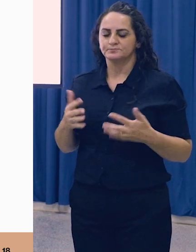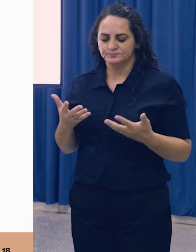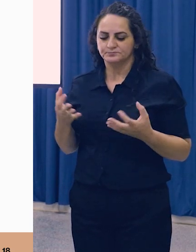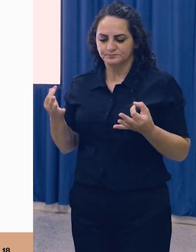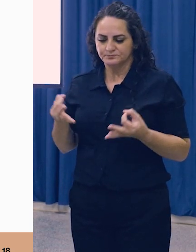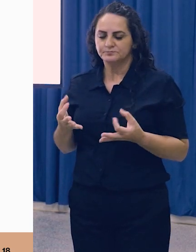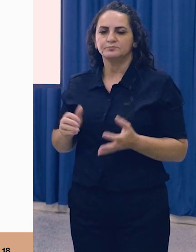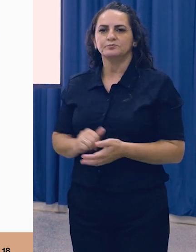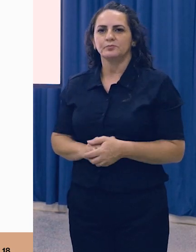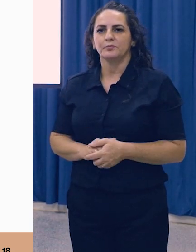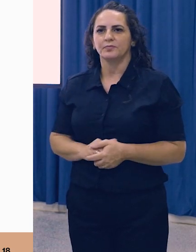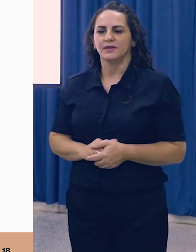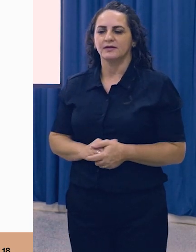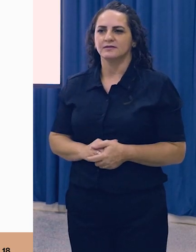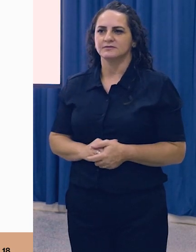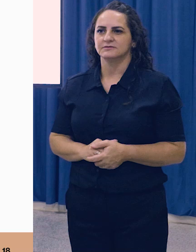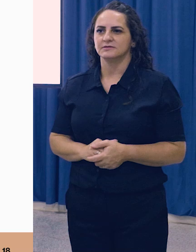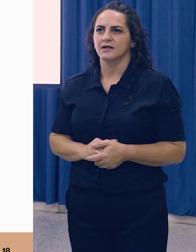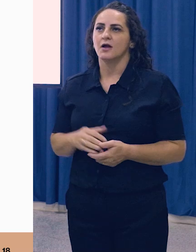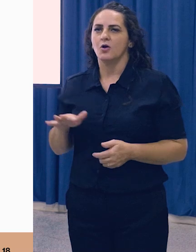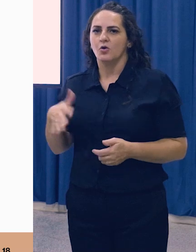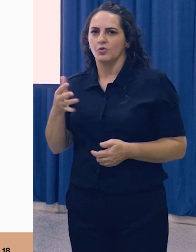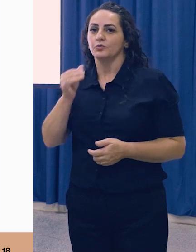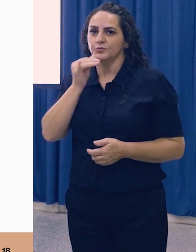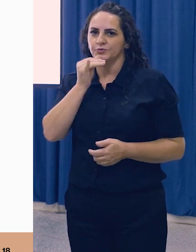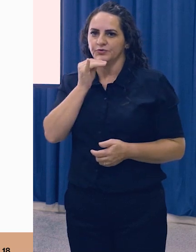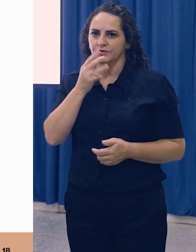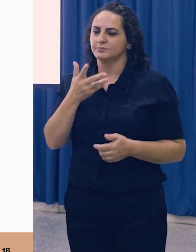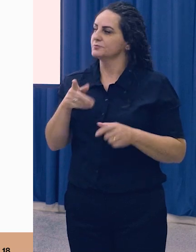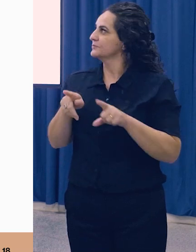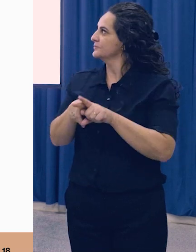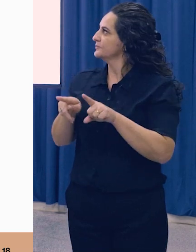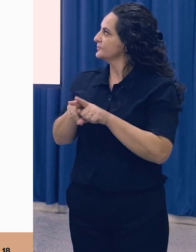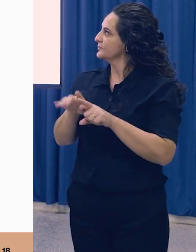Certo. Aqui ainda outro exemplo de Pearl,